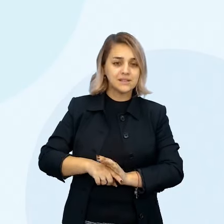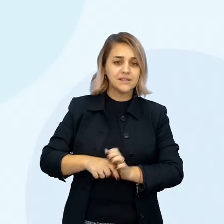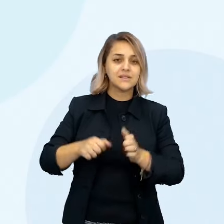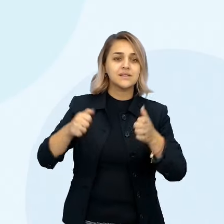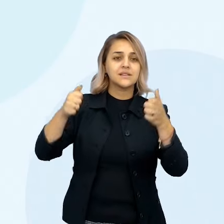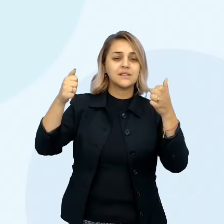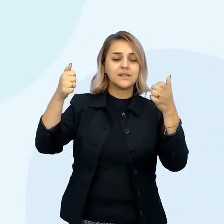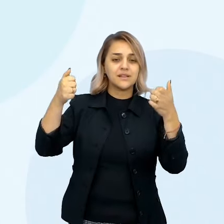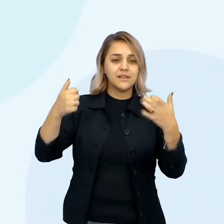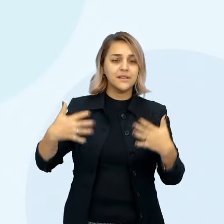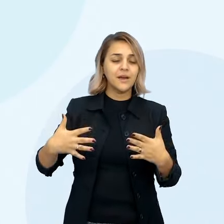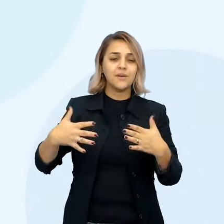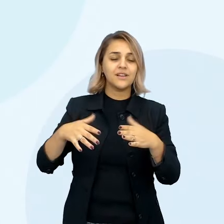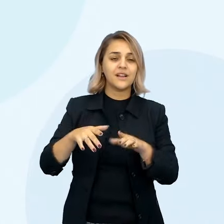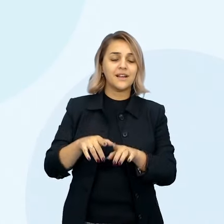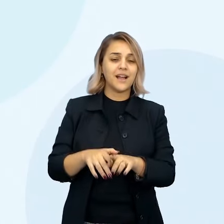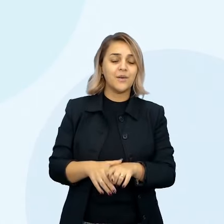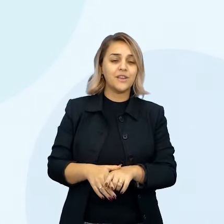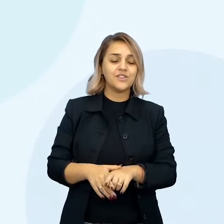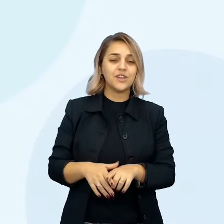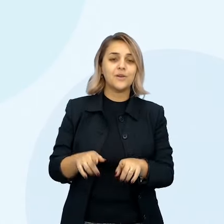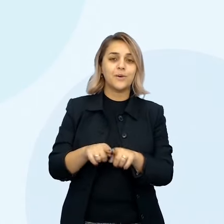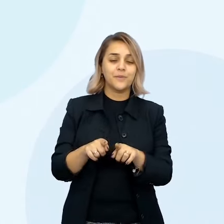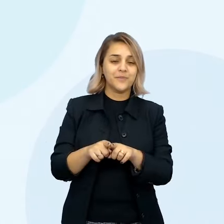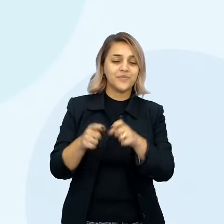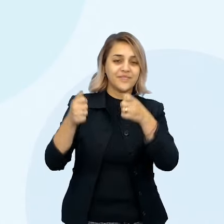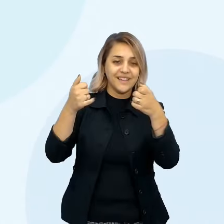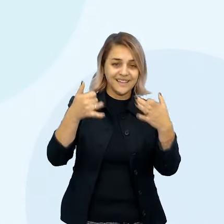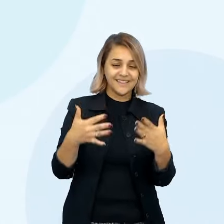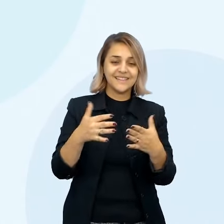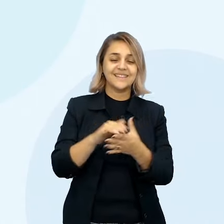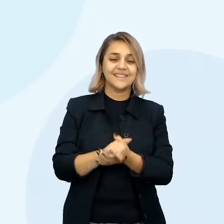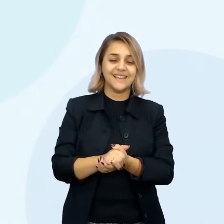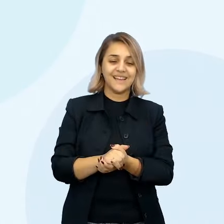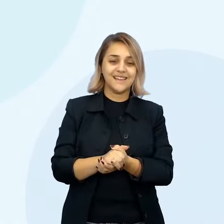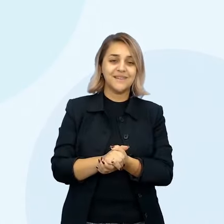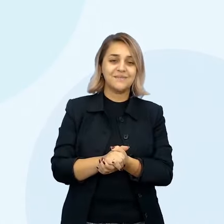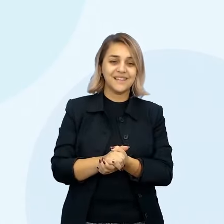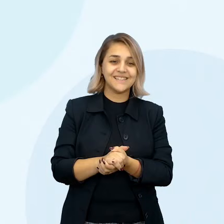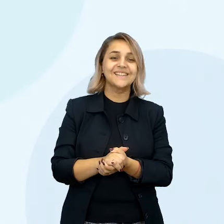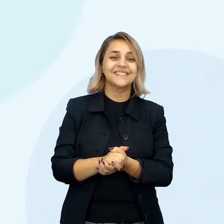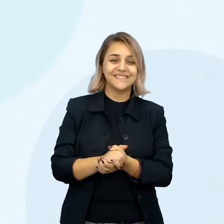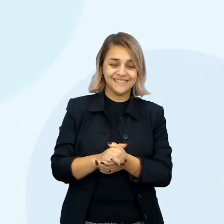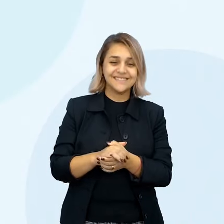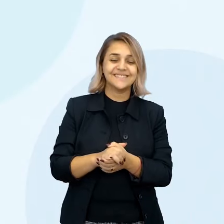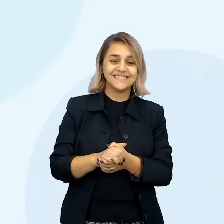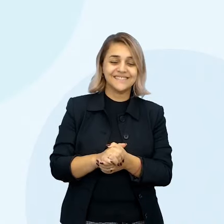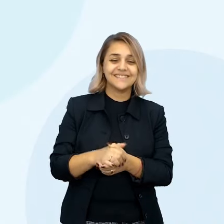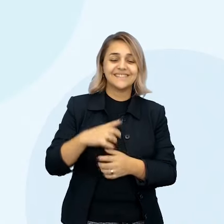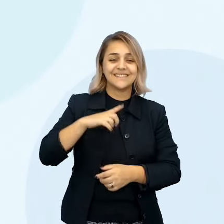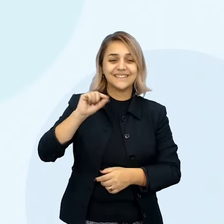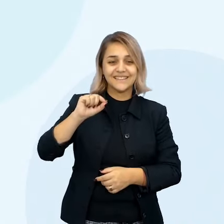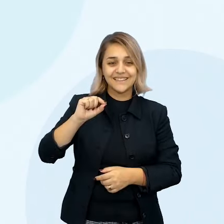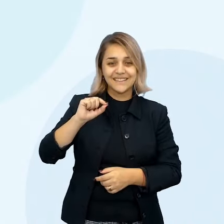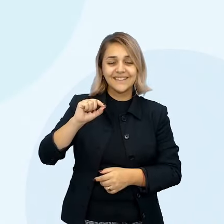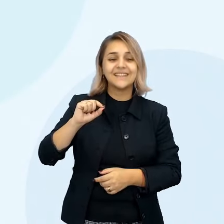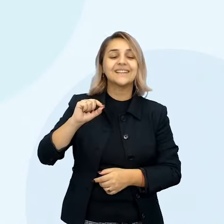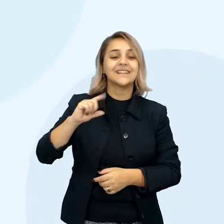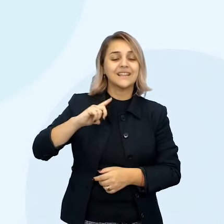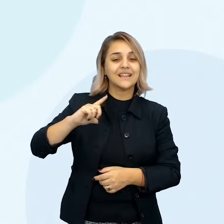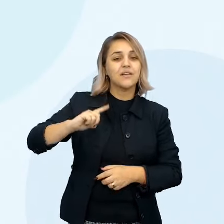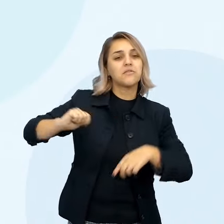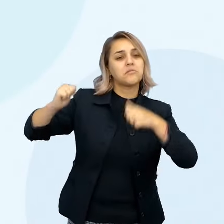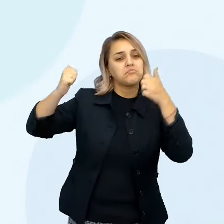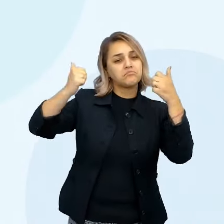de um problema, né? A justificativa desse problema, porque eu estou